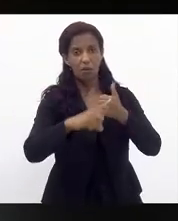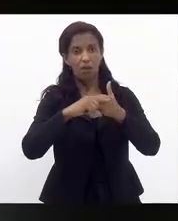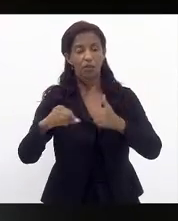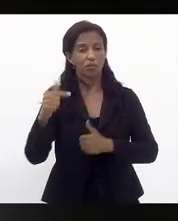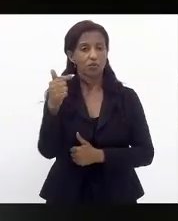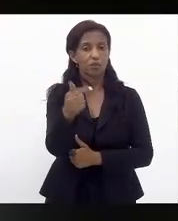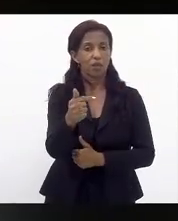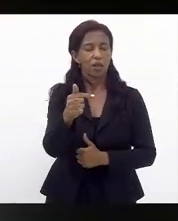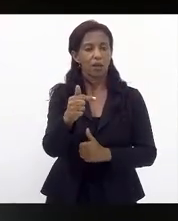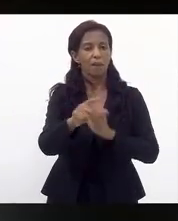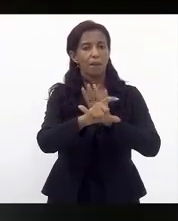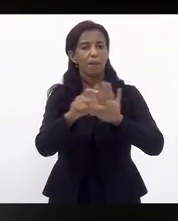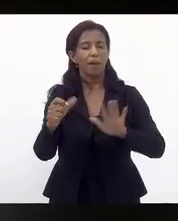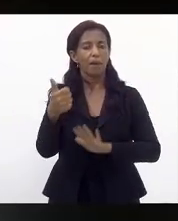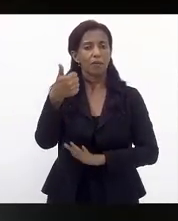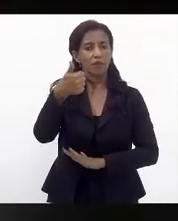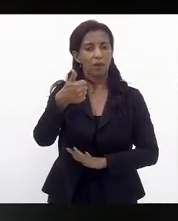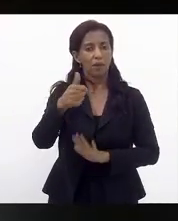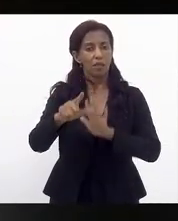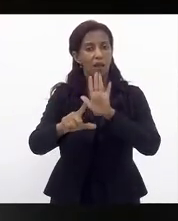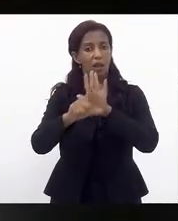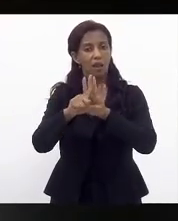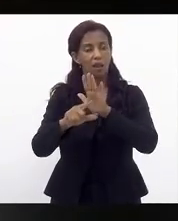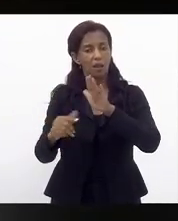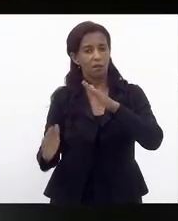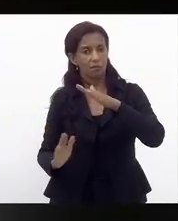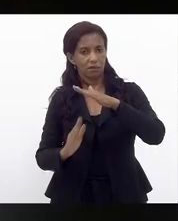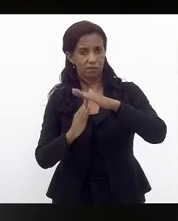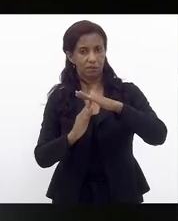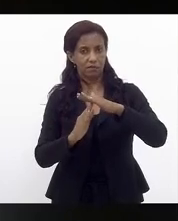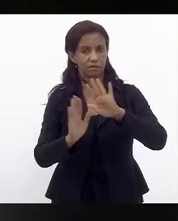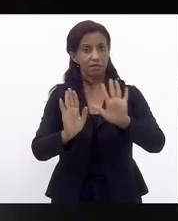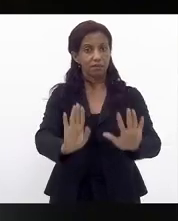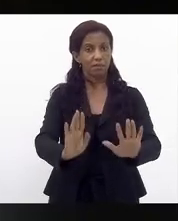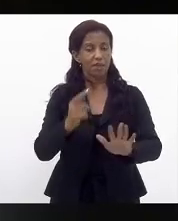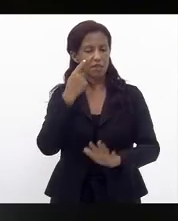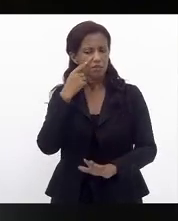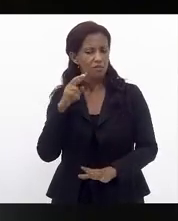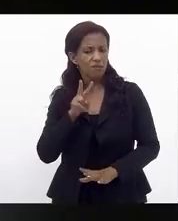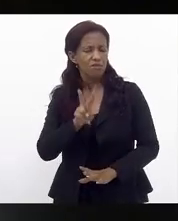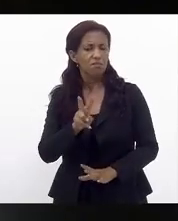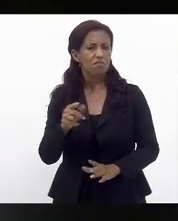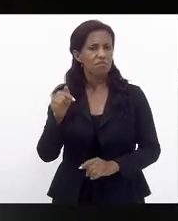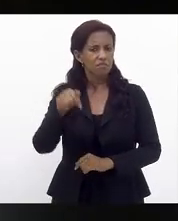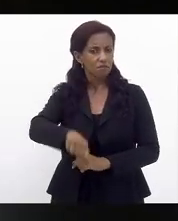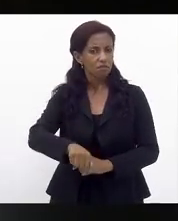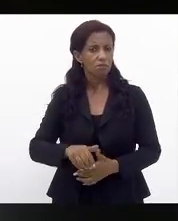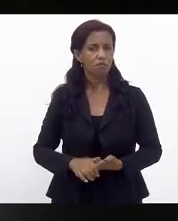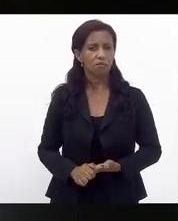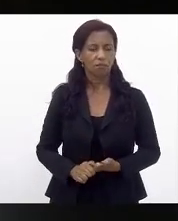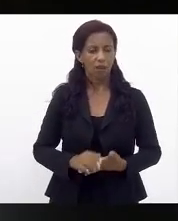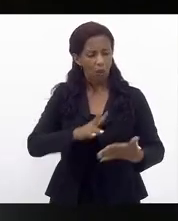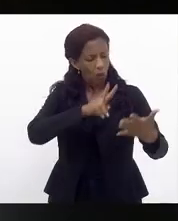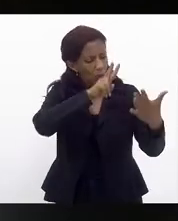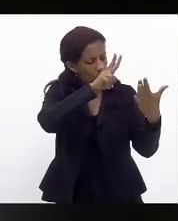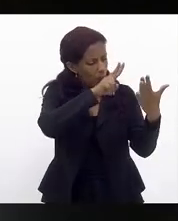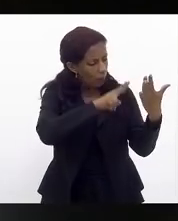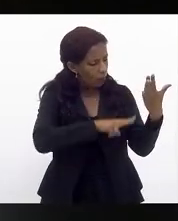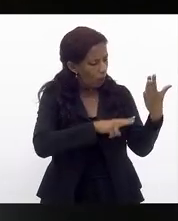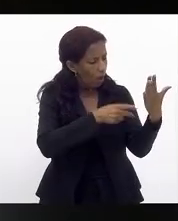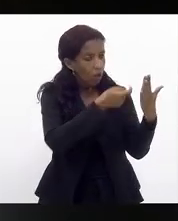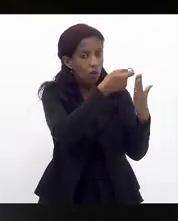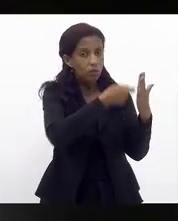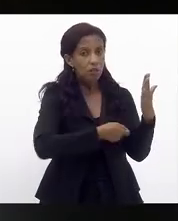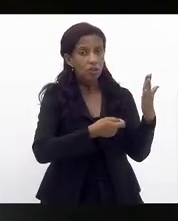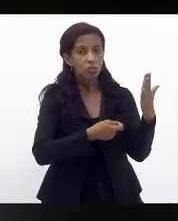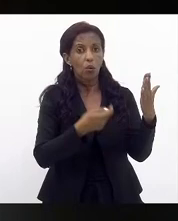artigo 7º parágrafo único da lei do teto mas eu fiquei vendo aqui a redação do